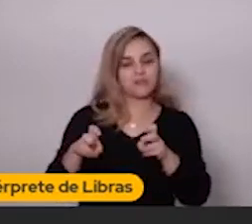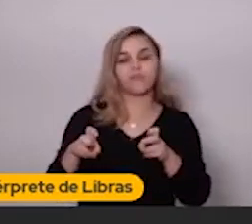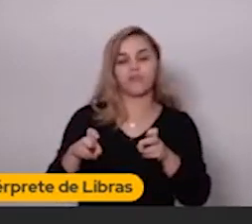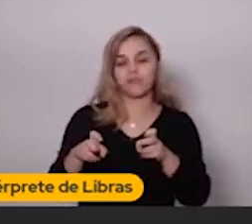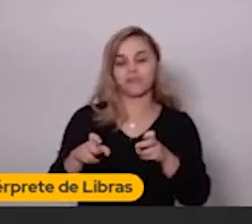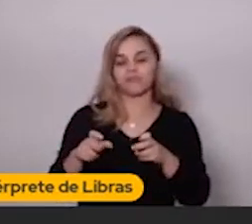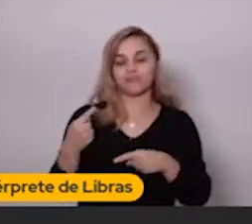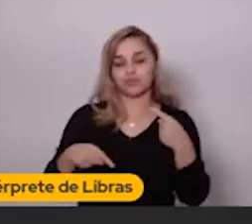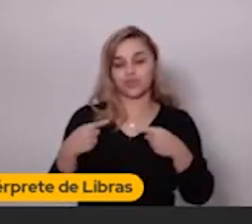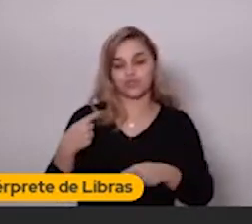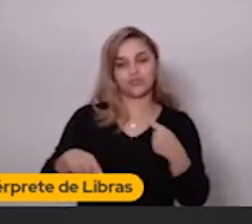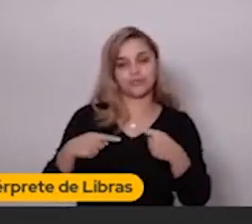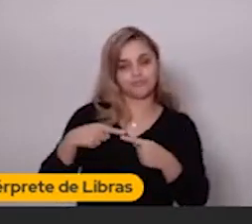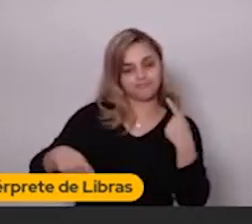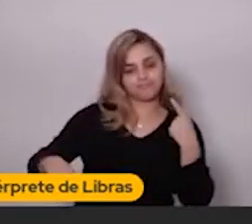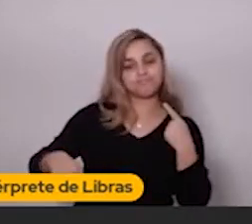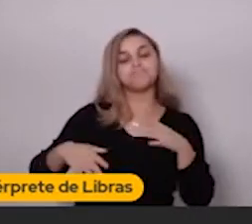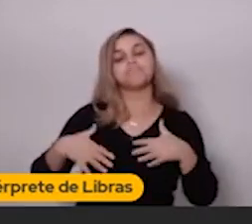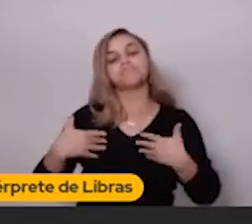políticas. Nesse caso,